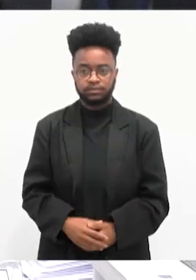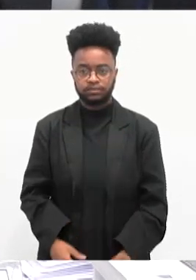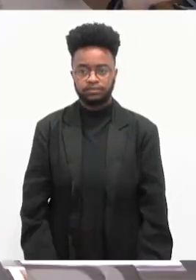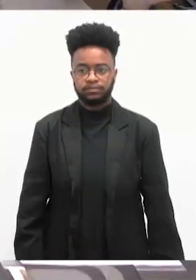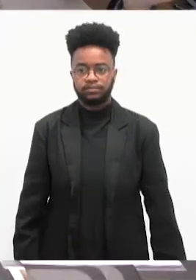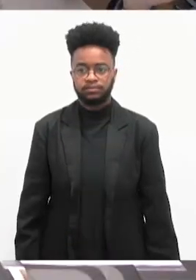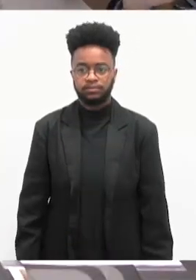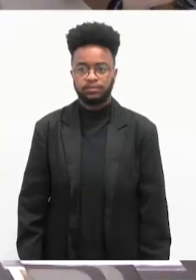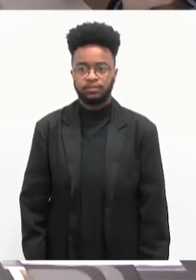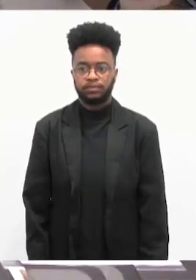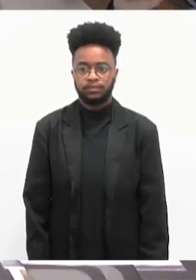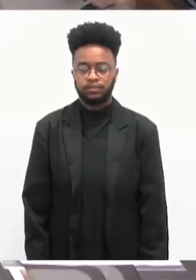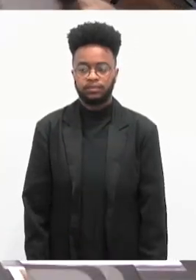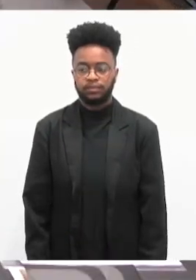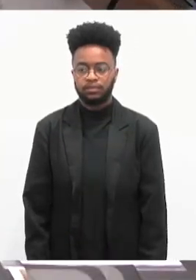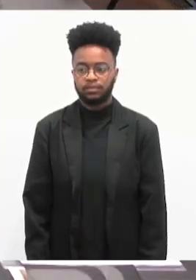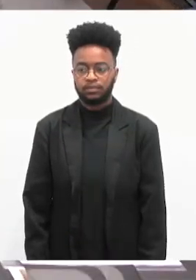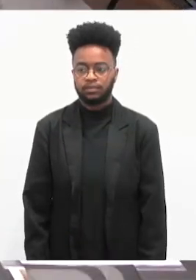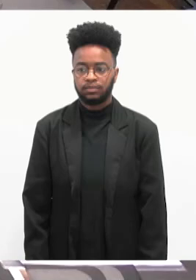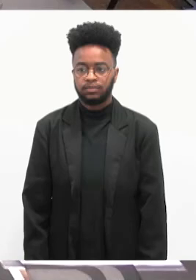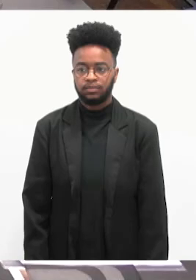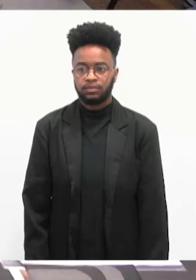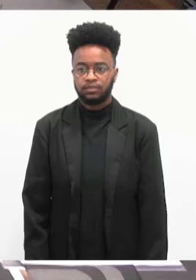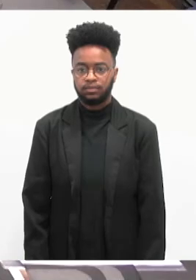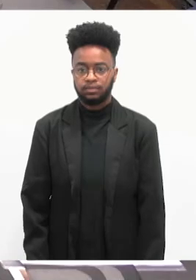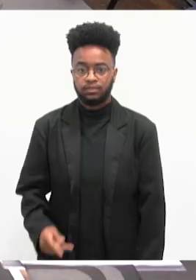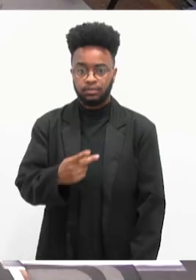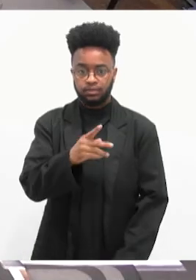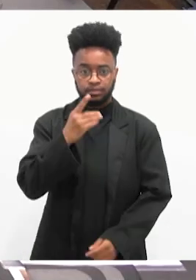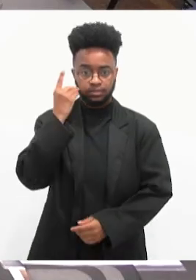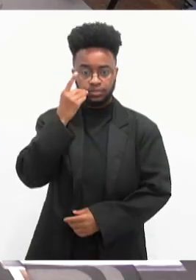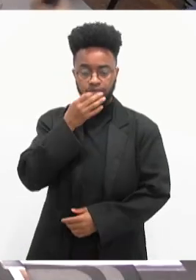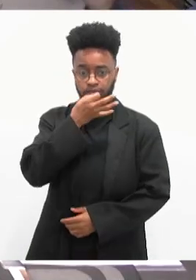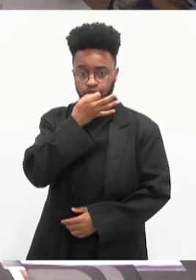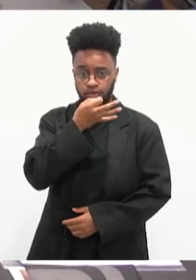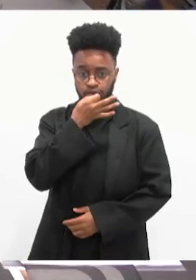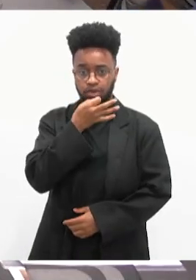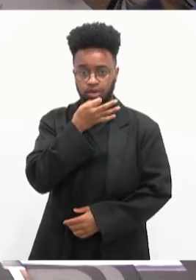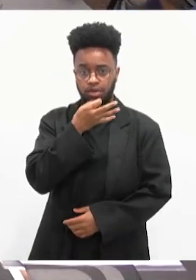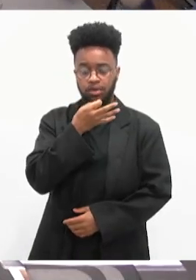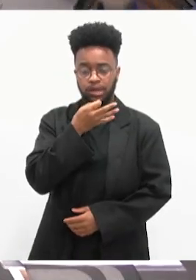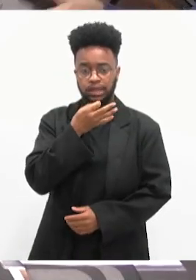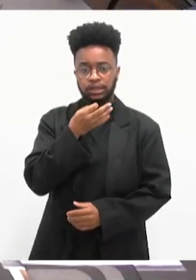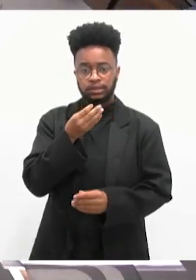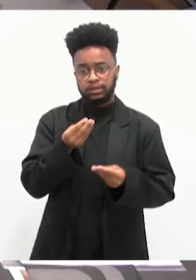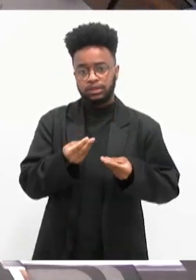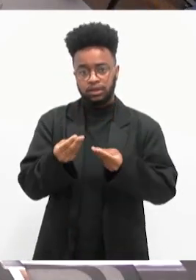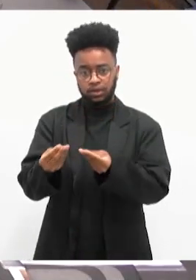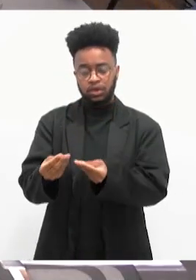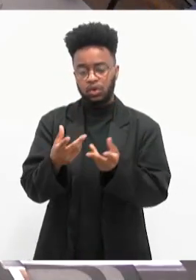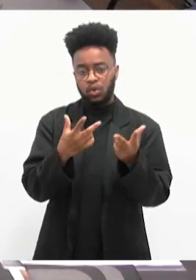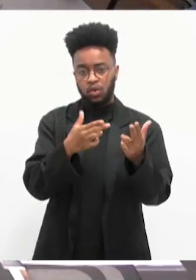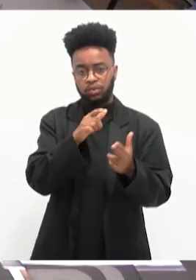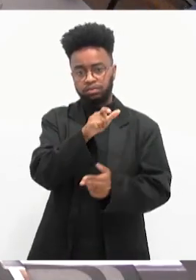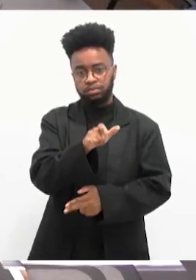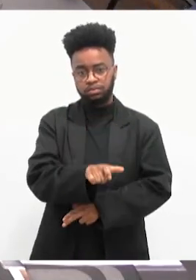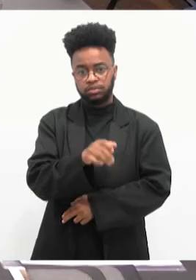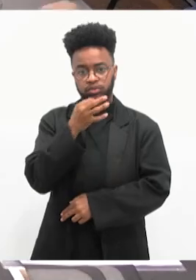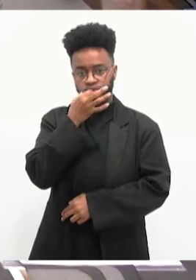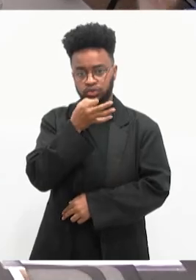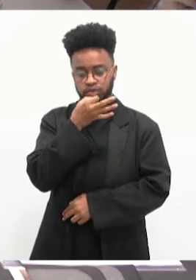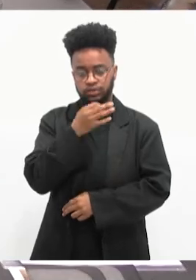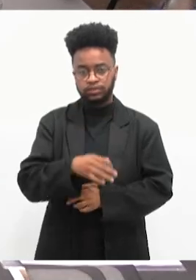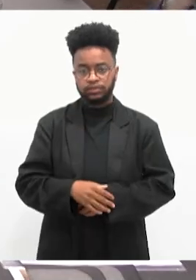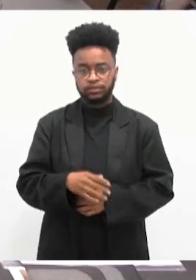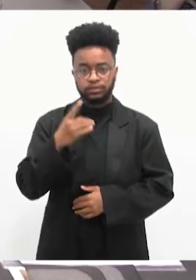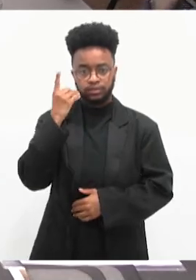É uma Vamos proposta acolher boa. a sugestão do deputado Luiz Paulo, baixando então em diligência, Perfeito. conforme a sugestão do deputado. Deputado Vinícius,